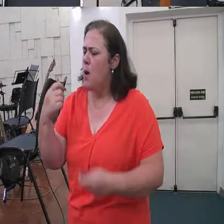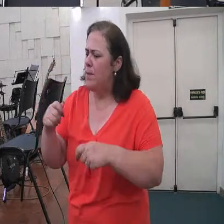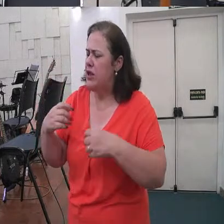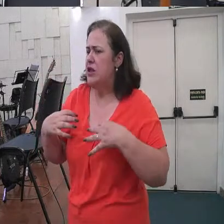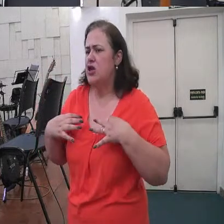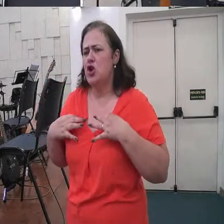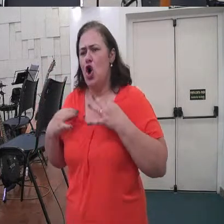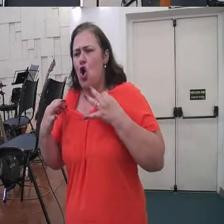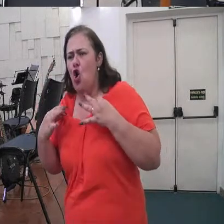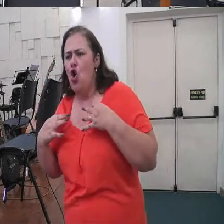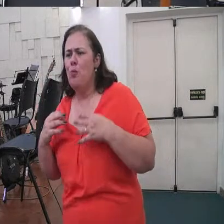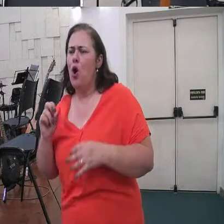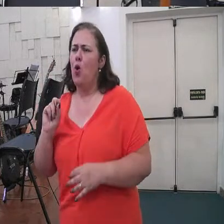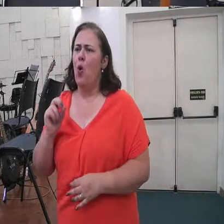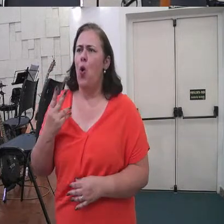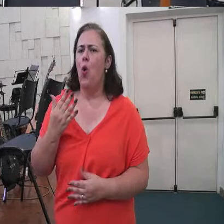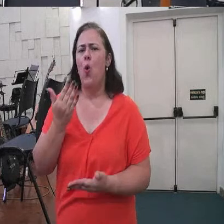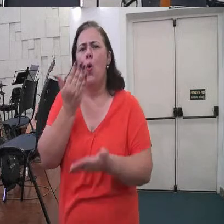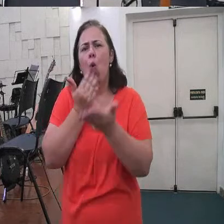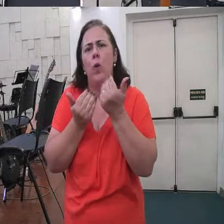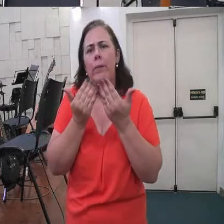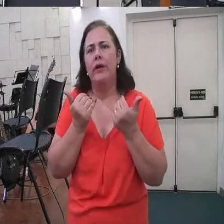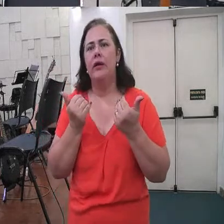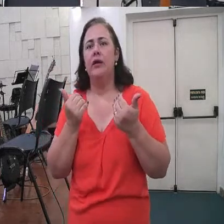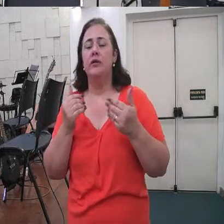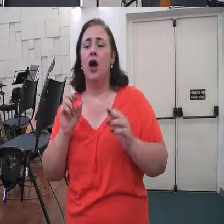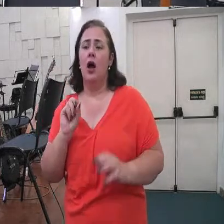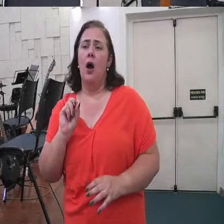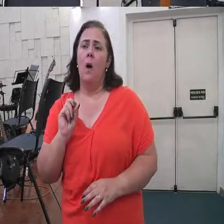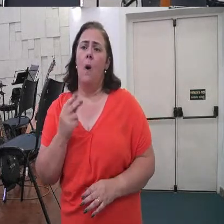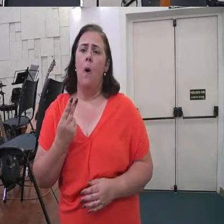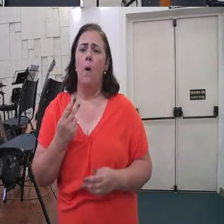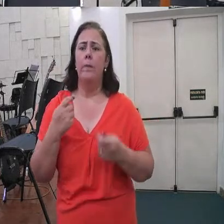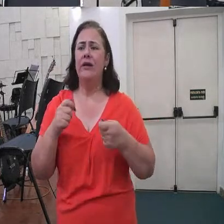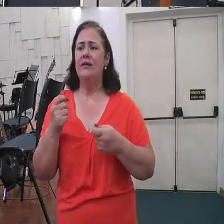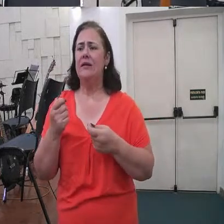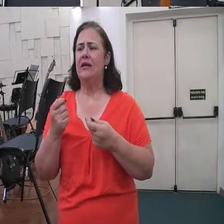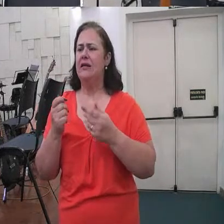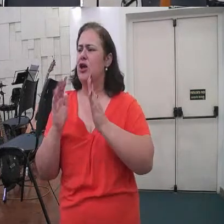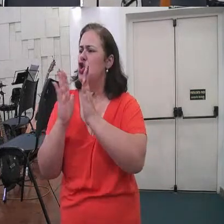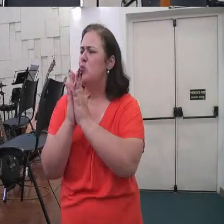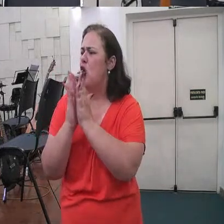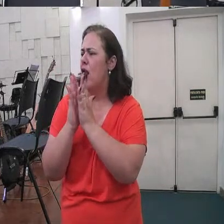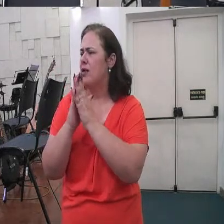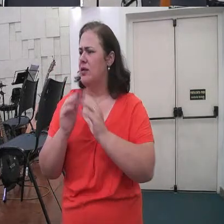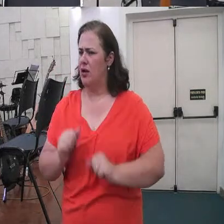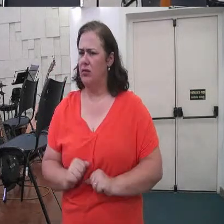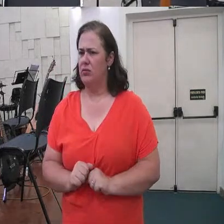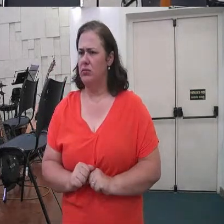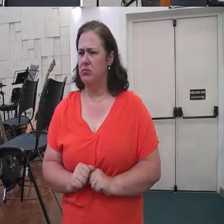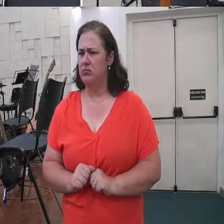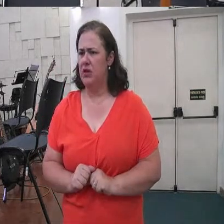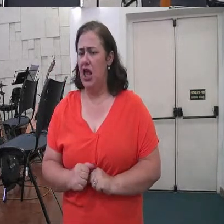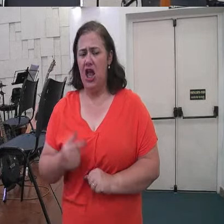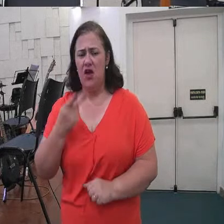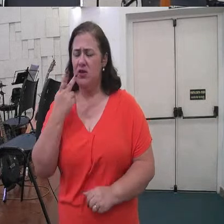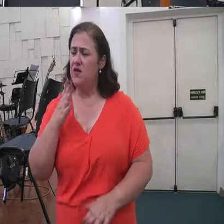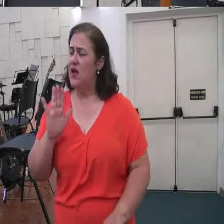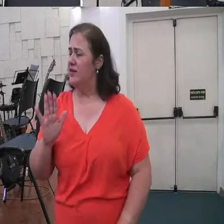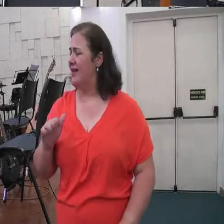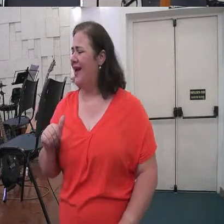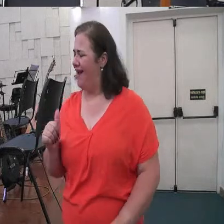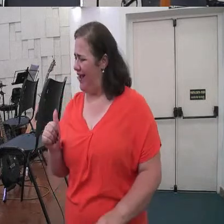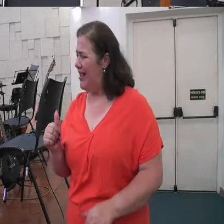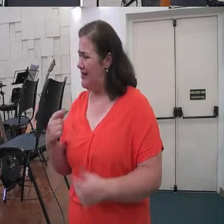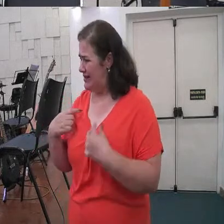do alimento cotidiano, e qualquer dentre vós lhes disser: ide em paz, aquecei-vos e fartai-vos,